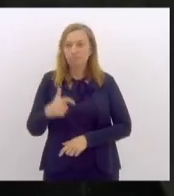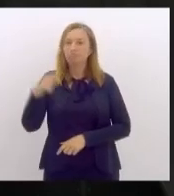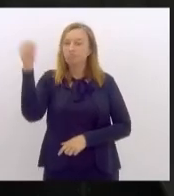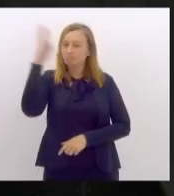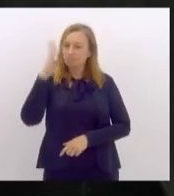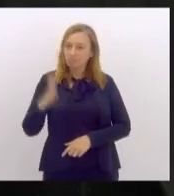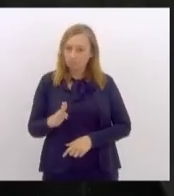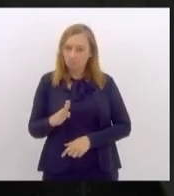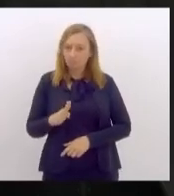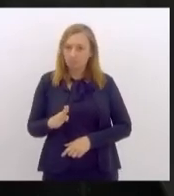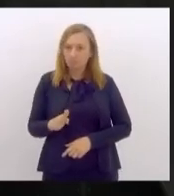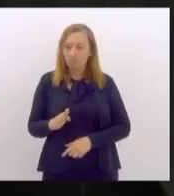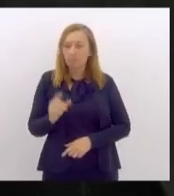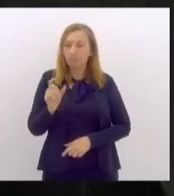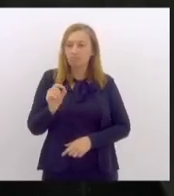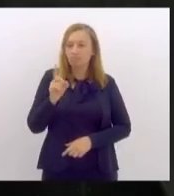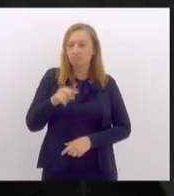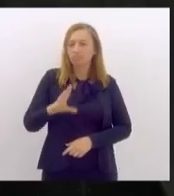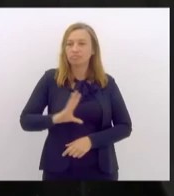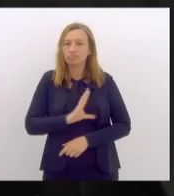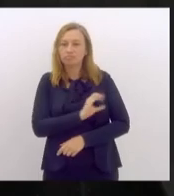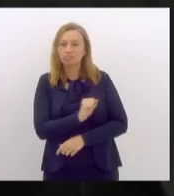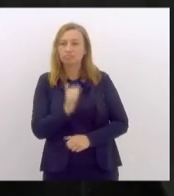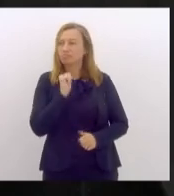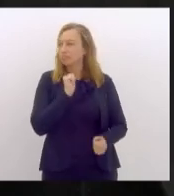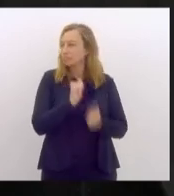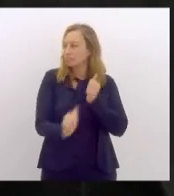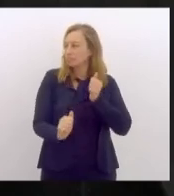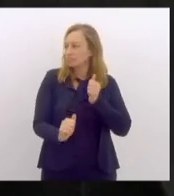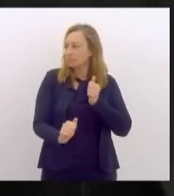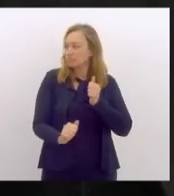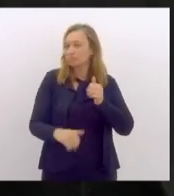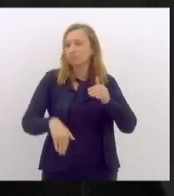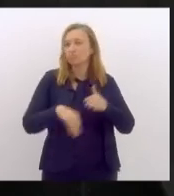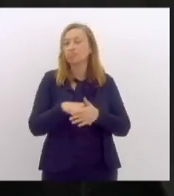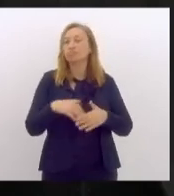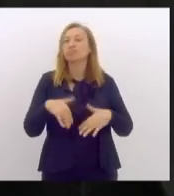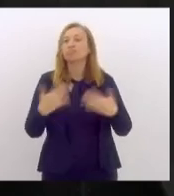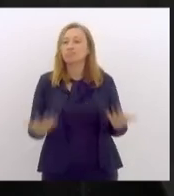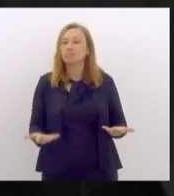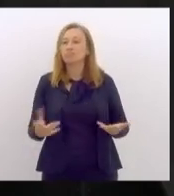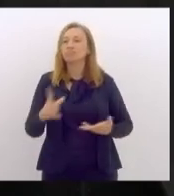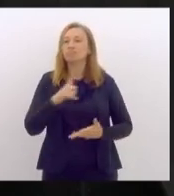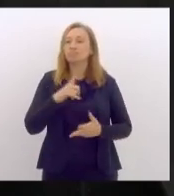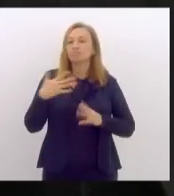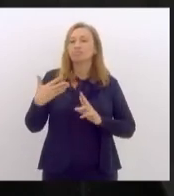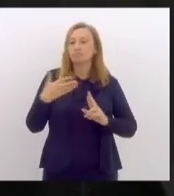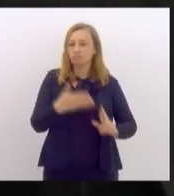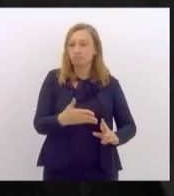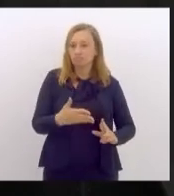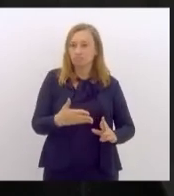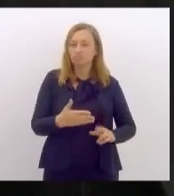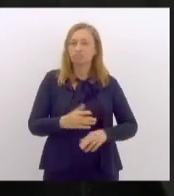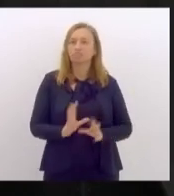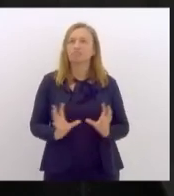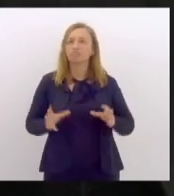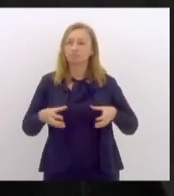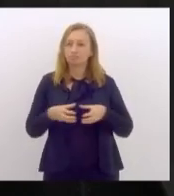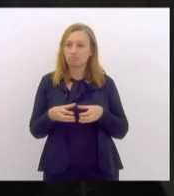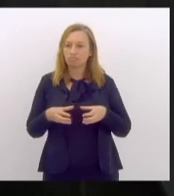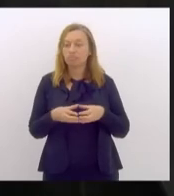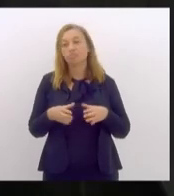brasileira do que a nossa paixão pelo futebol então nós temos referência enquanto coletividade